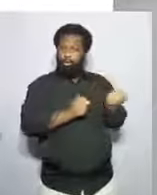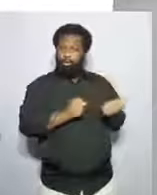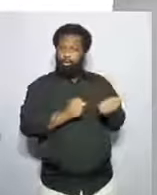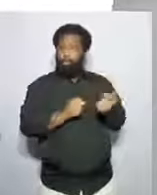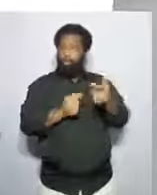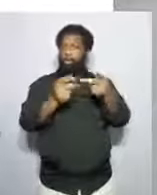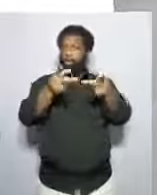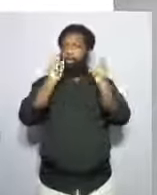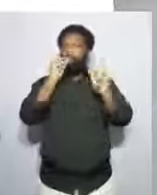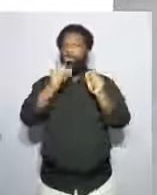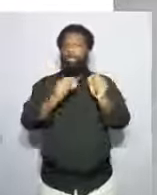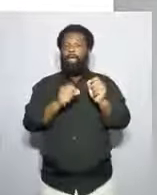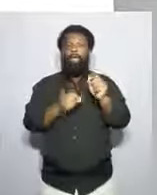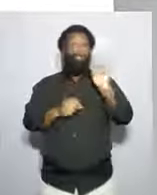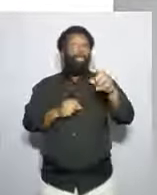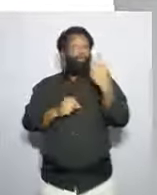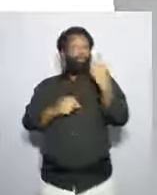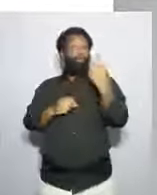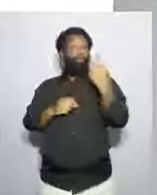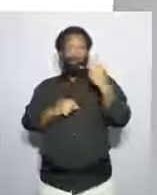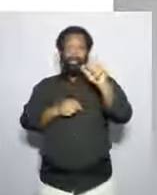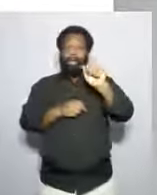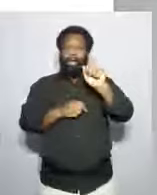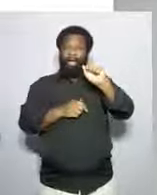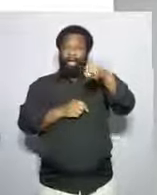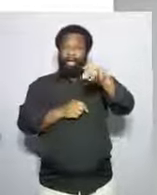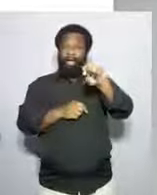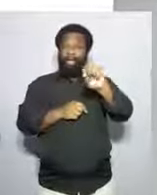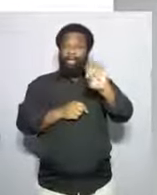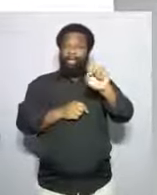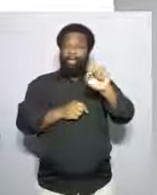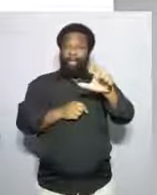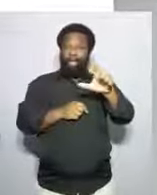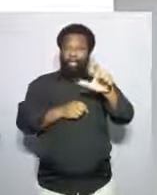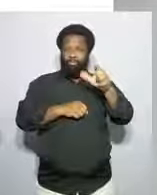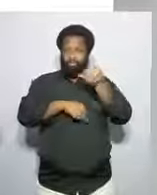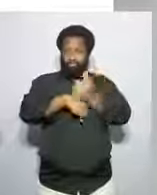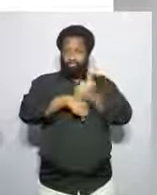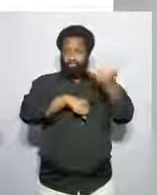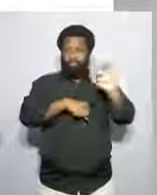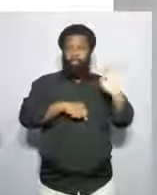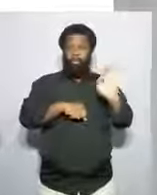Pessoal, o único ametal que está no estado líquido é o bromo.